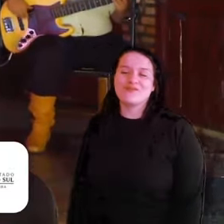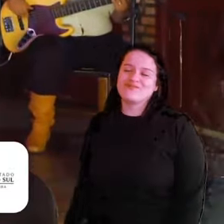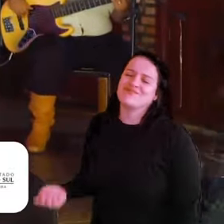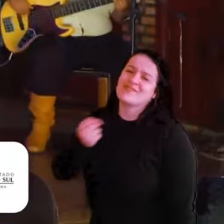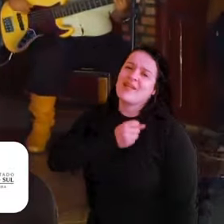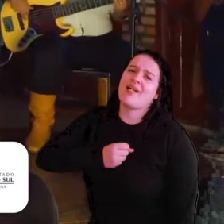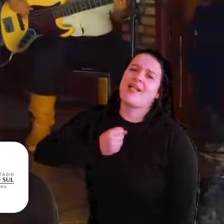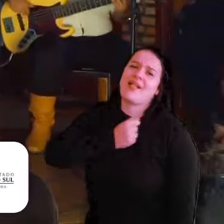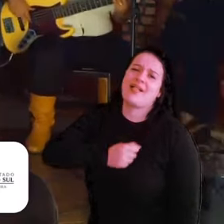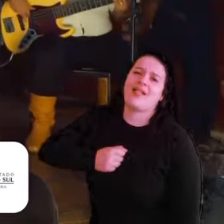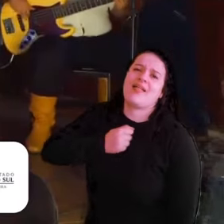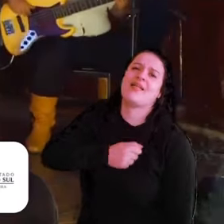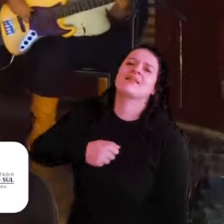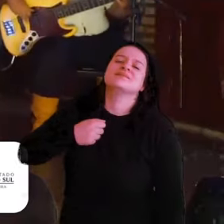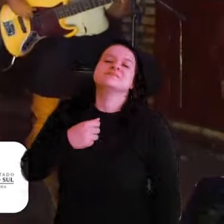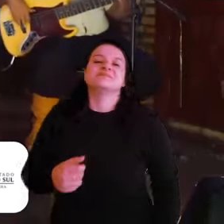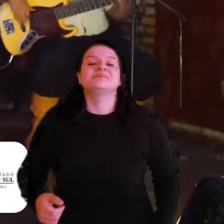Vai, ai,